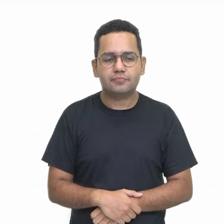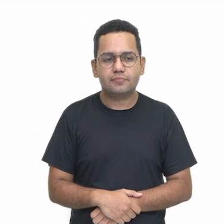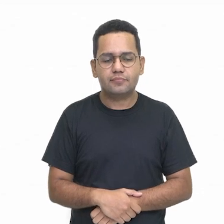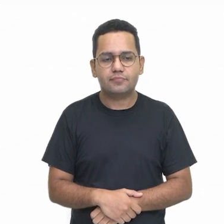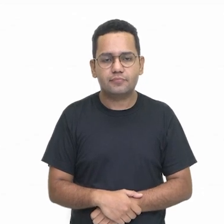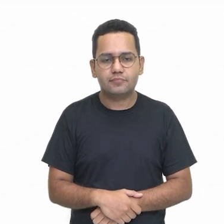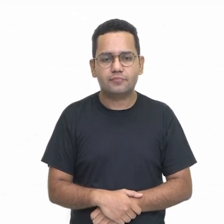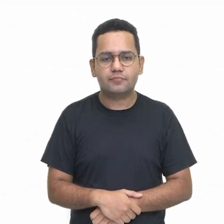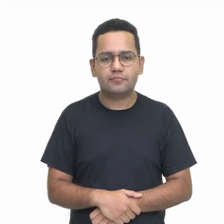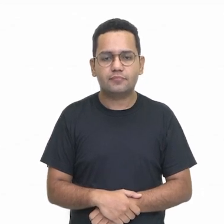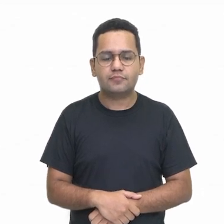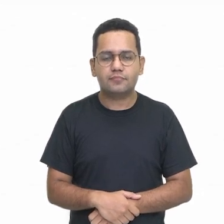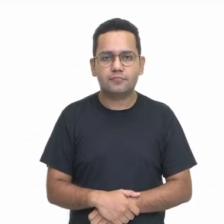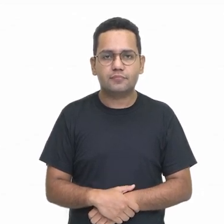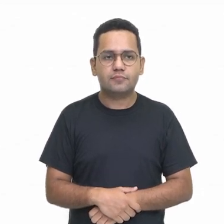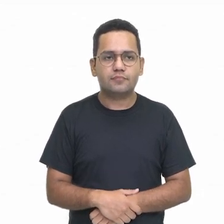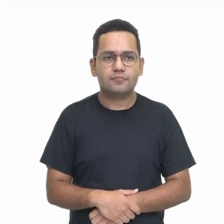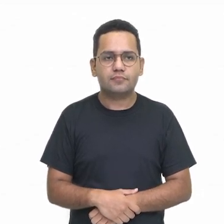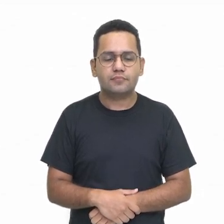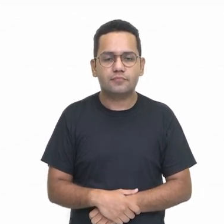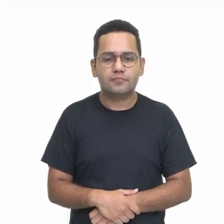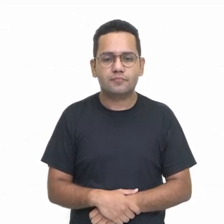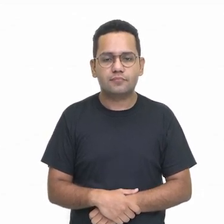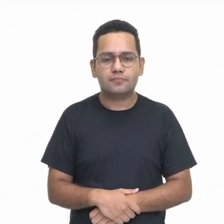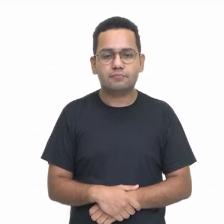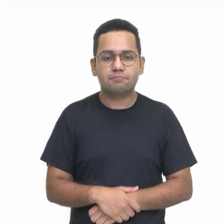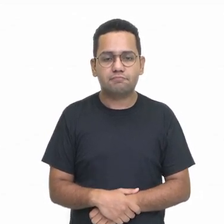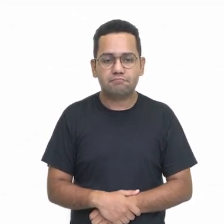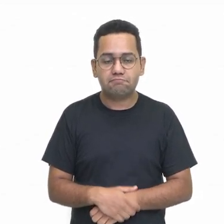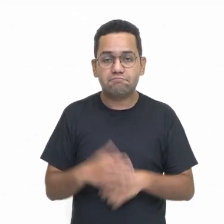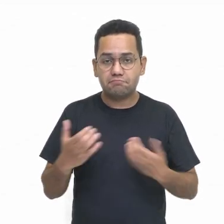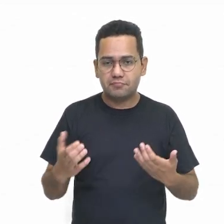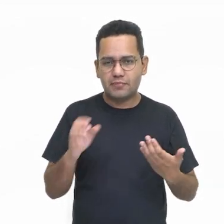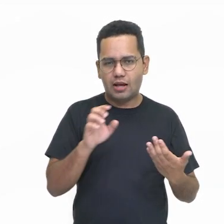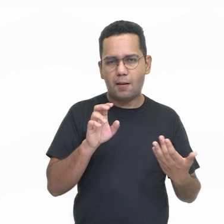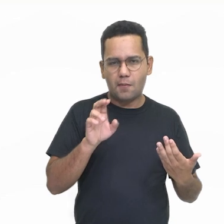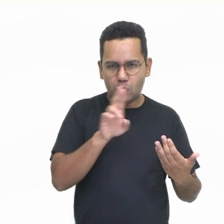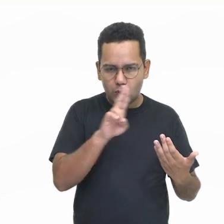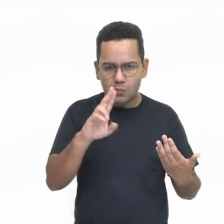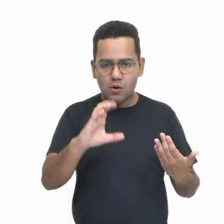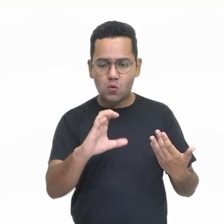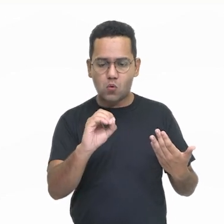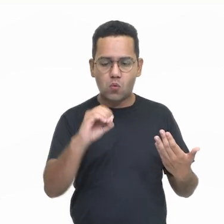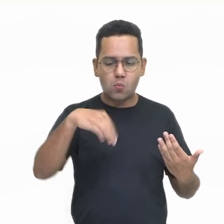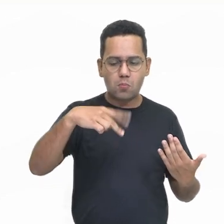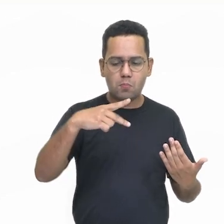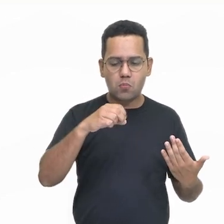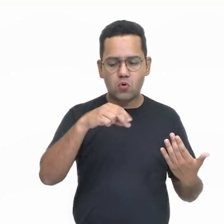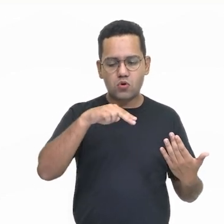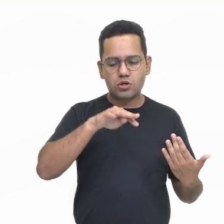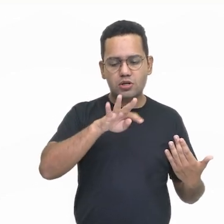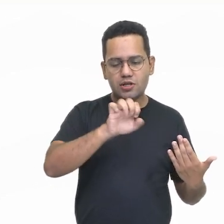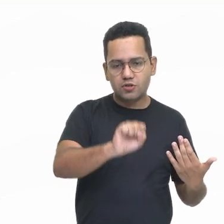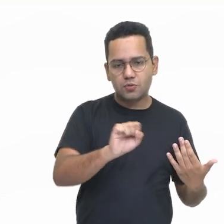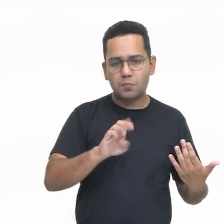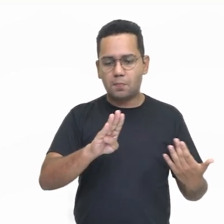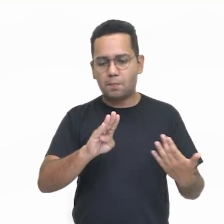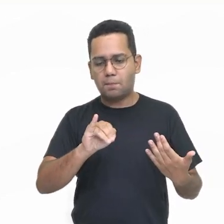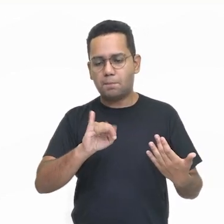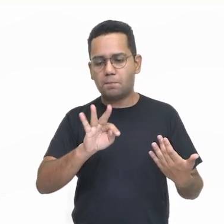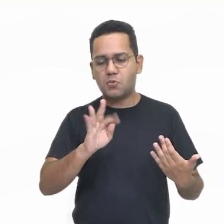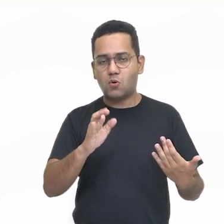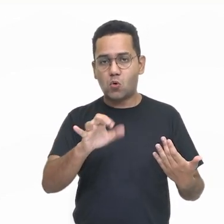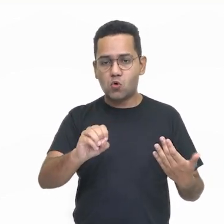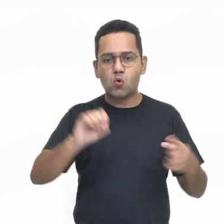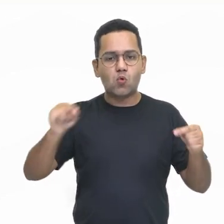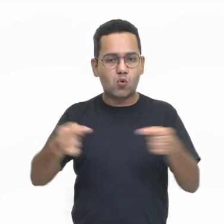bióticos são aqueles seres vivos né como como aqui ó eh o o